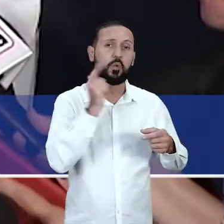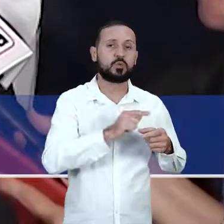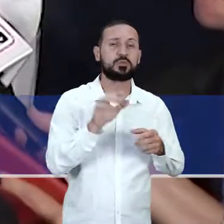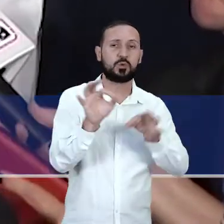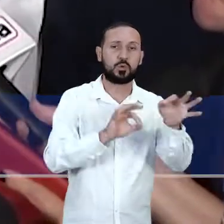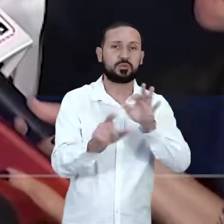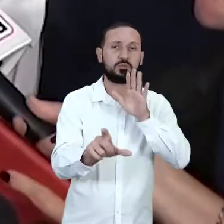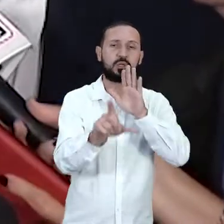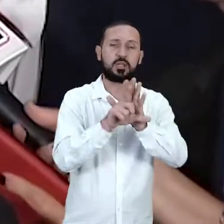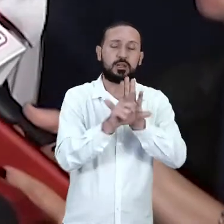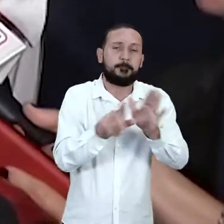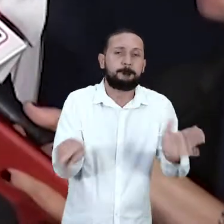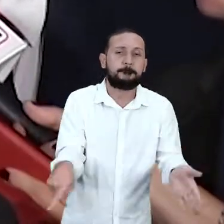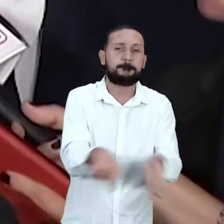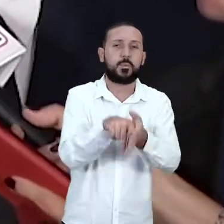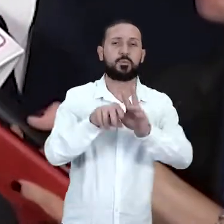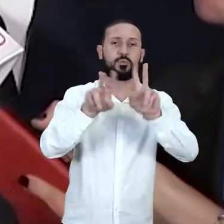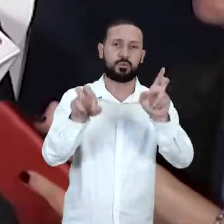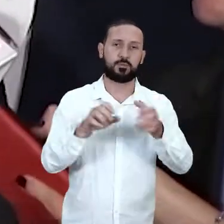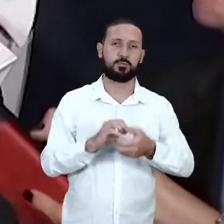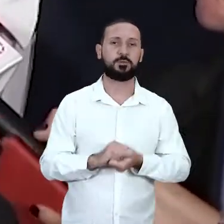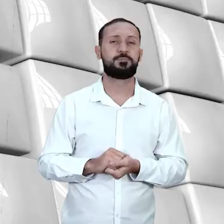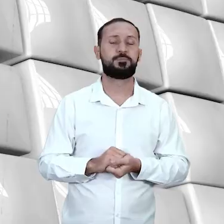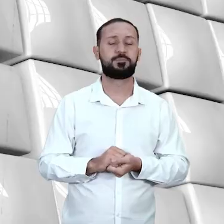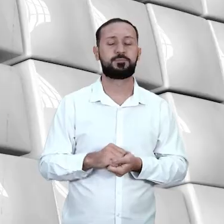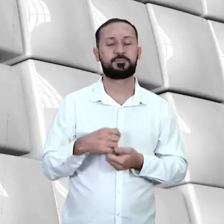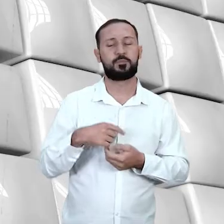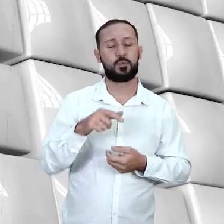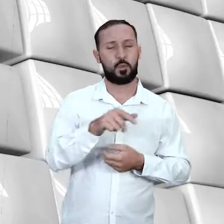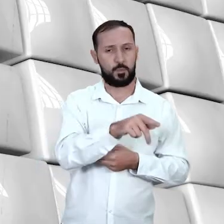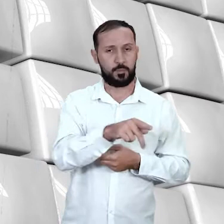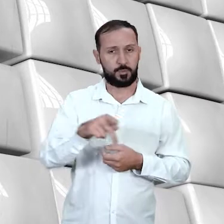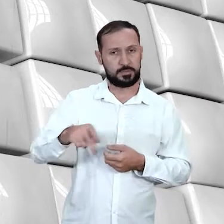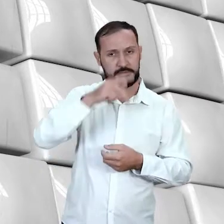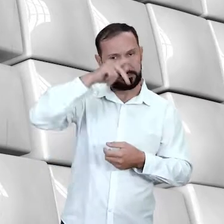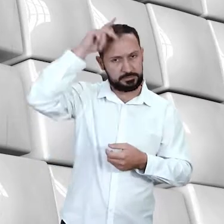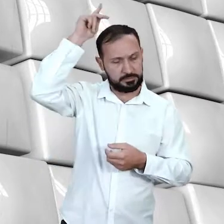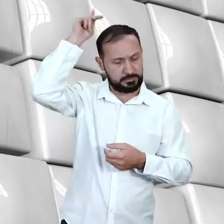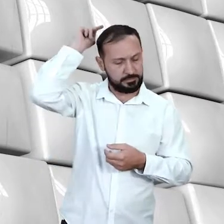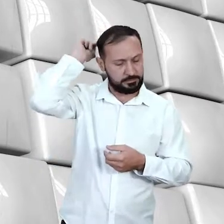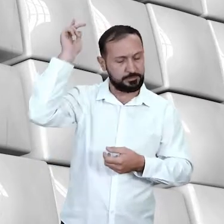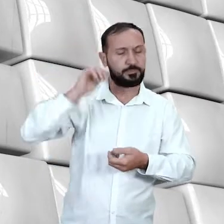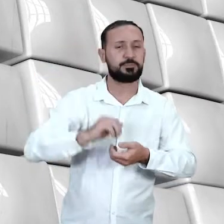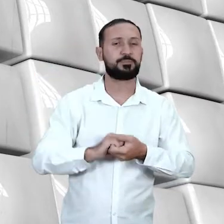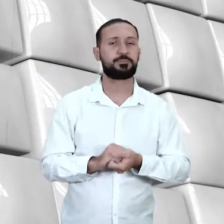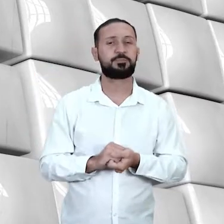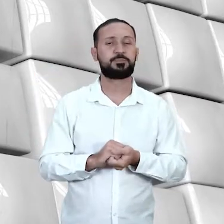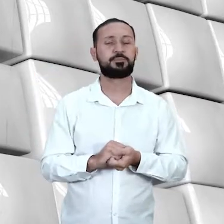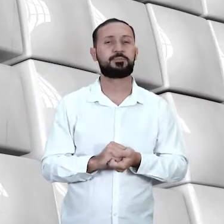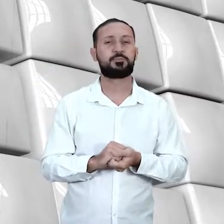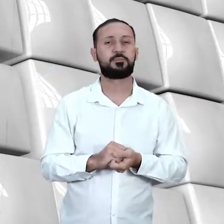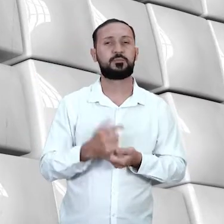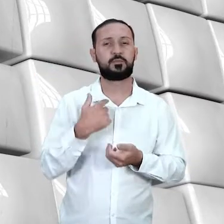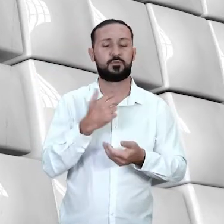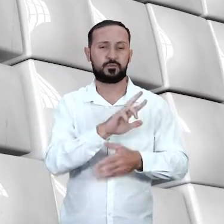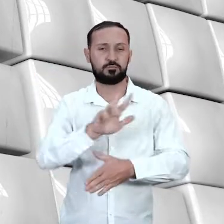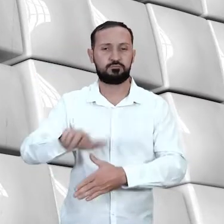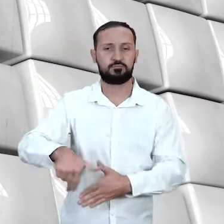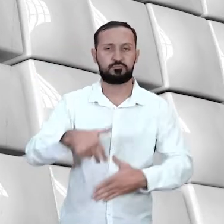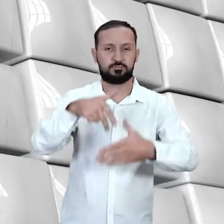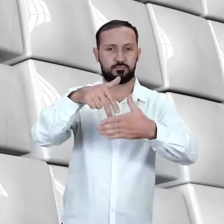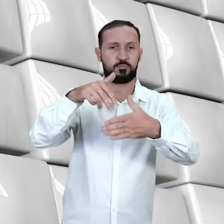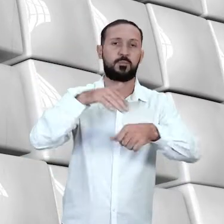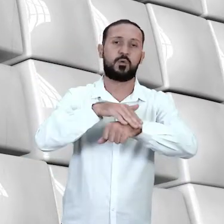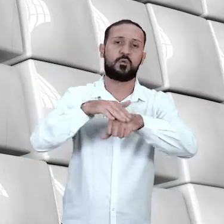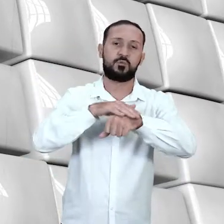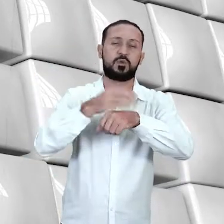possa fazer a sua legislação em relação a esse tema. O presidente da Assembleia Legislativa, o deputado Paulo Correia, subiu à tribuna